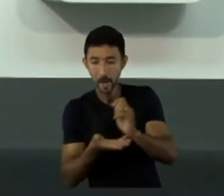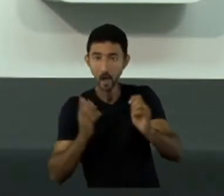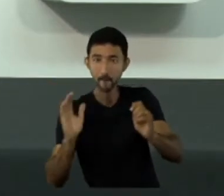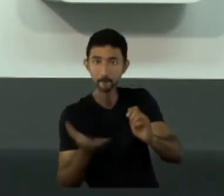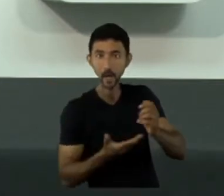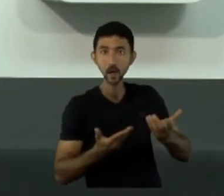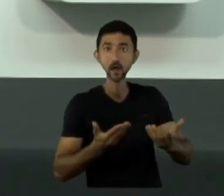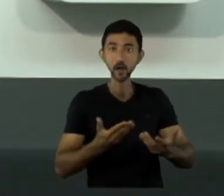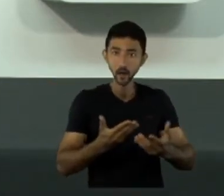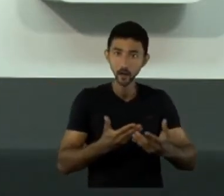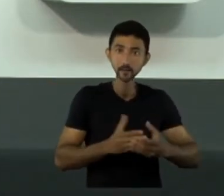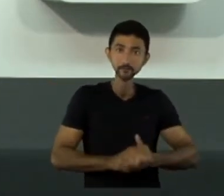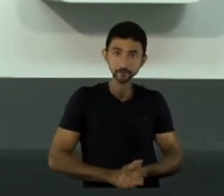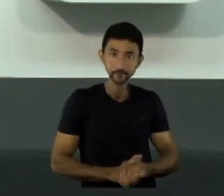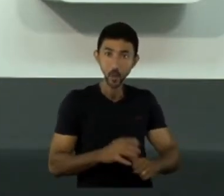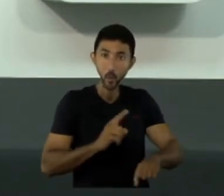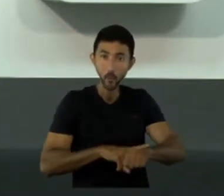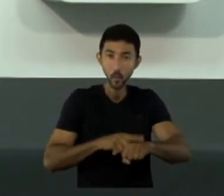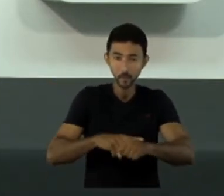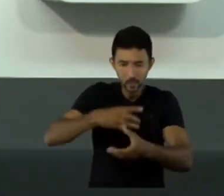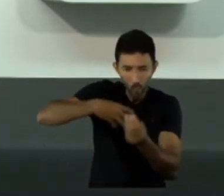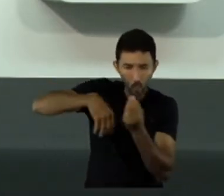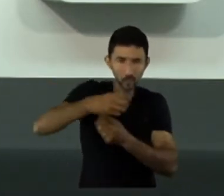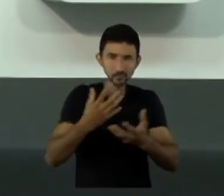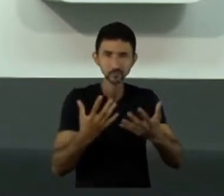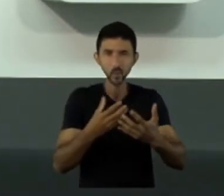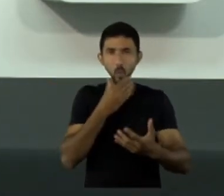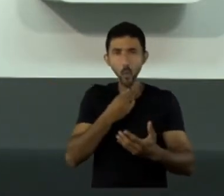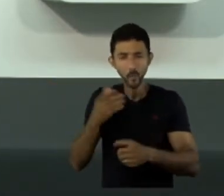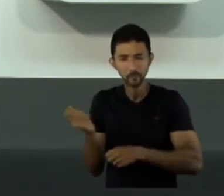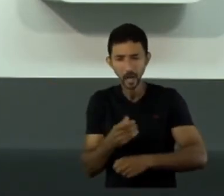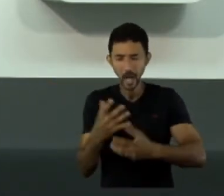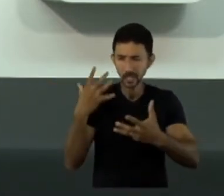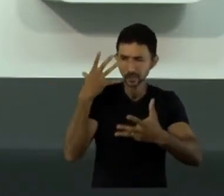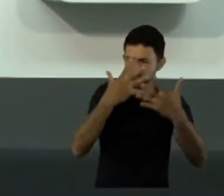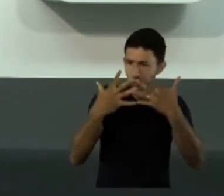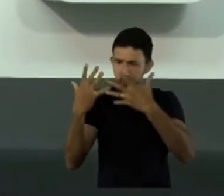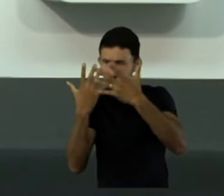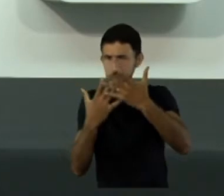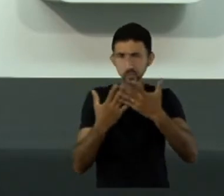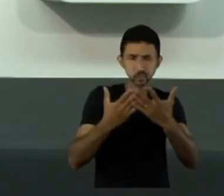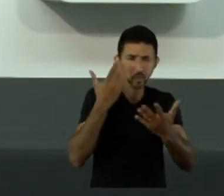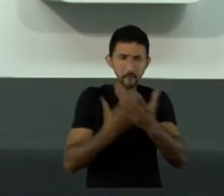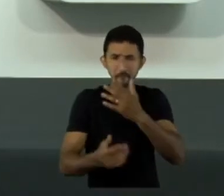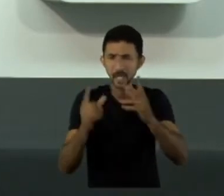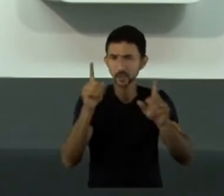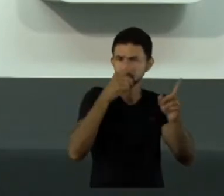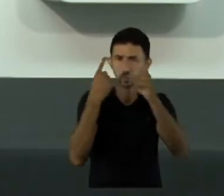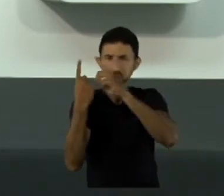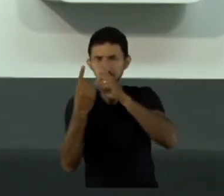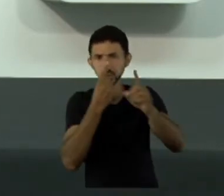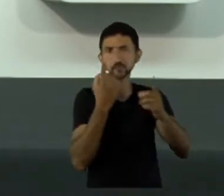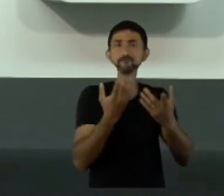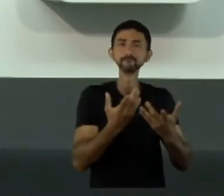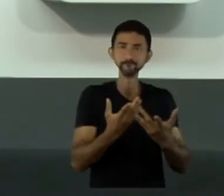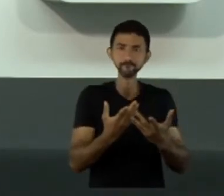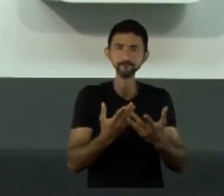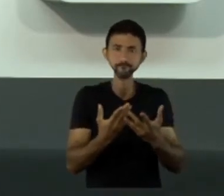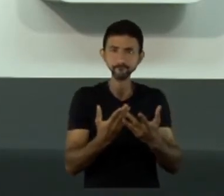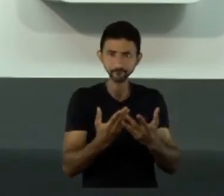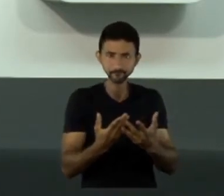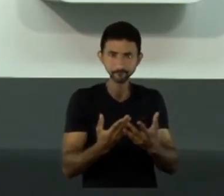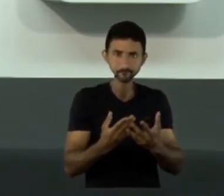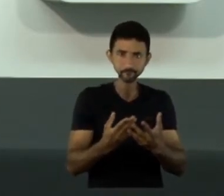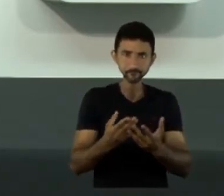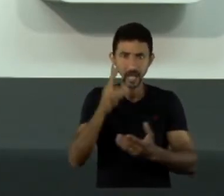é nesse momento que ele confunde o lenhador, que o lenhador não sabe para onde ele foi, porque diz a lenda que o Curupira tem os pés